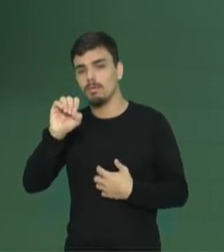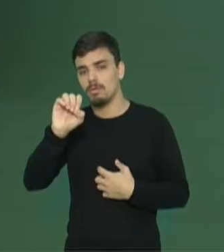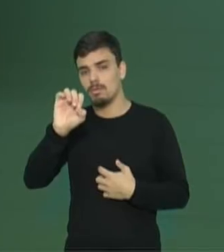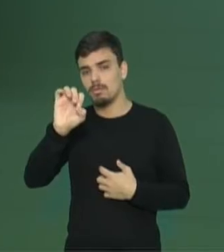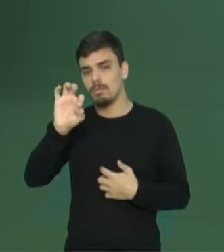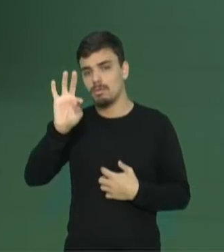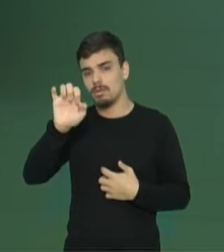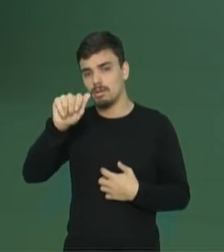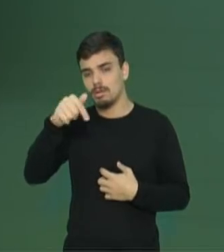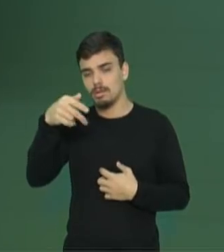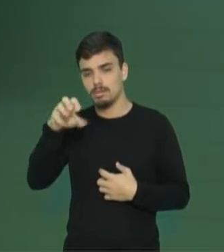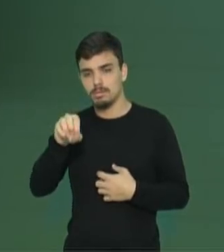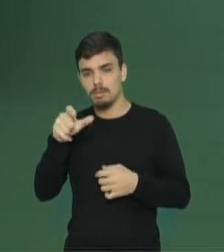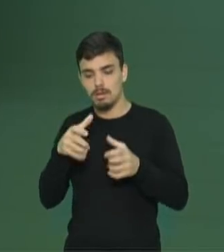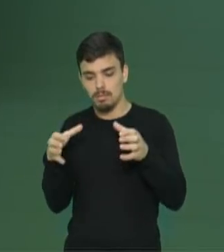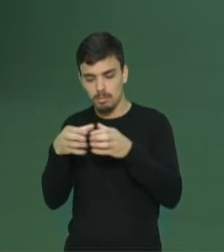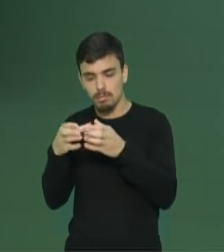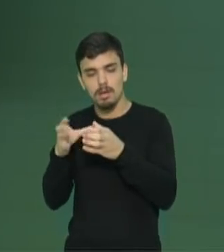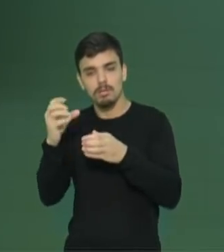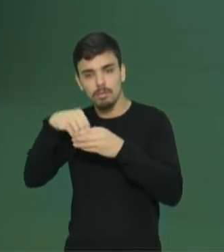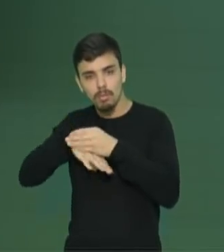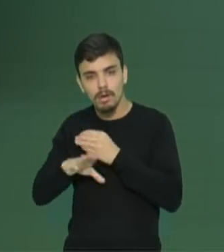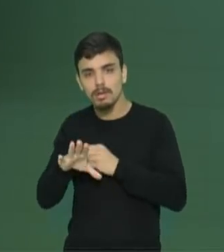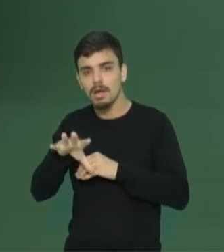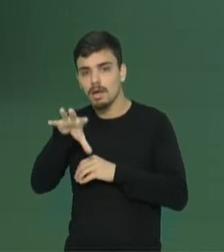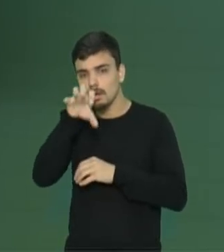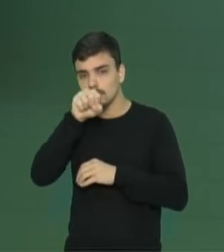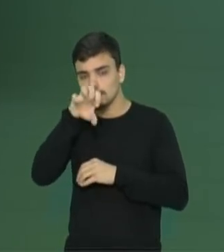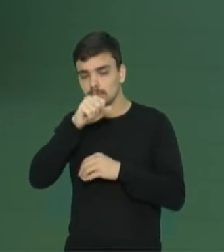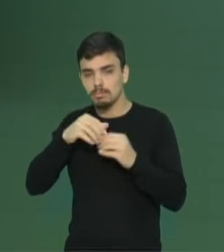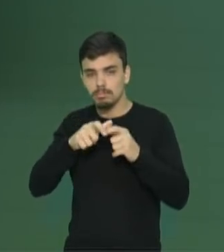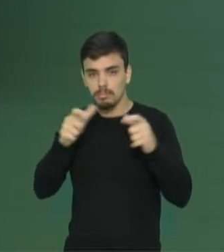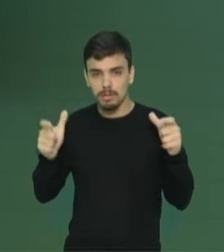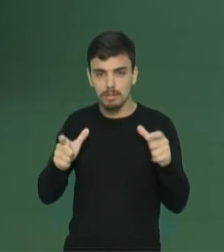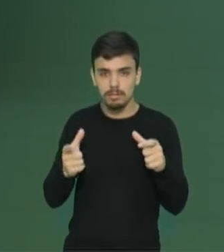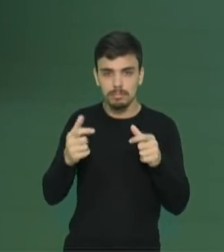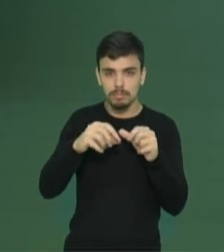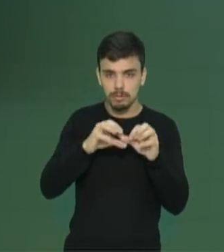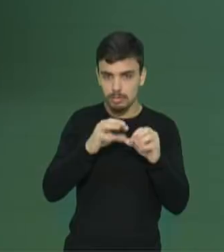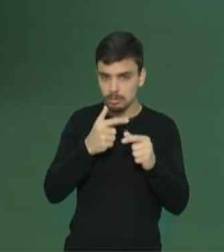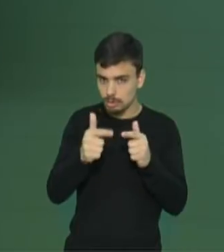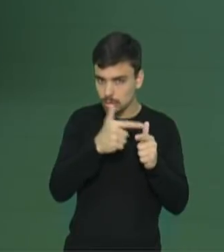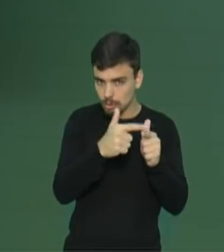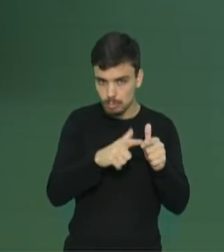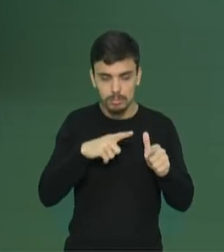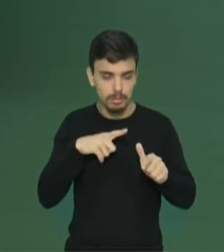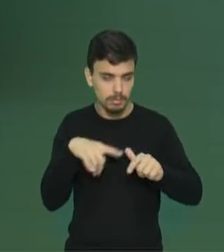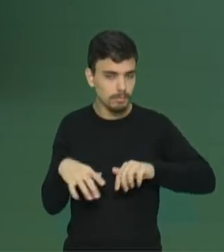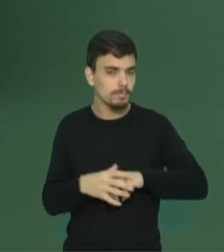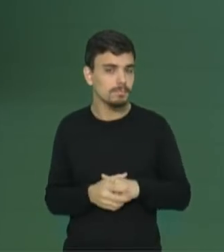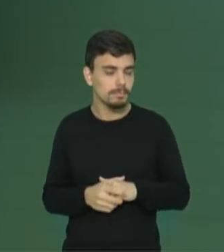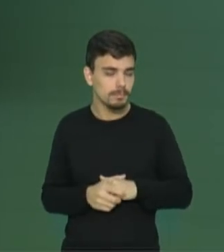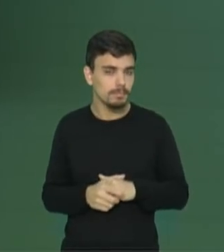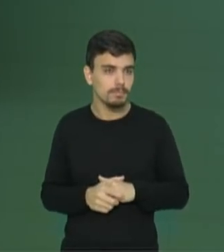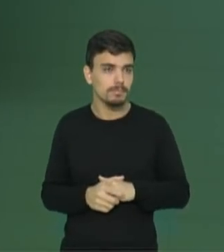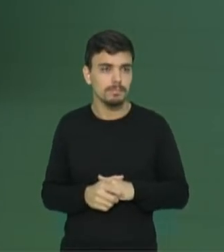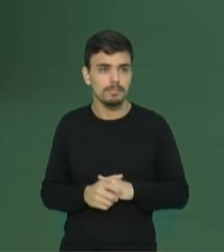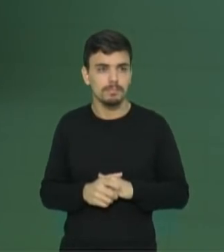espaços maiores que acumulam o ar e daí distribuem para as lacunas. Então, um sistema um pouquinho mais